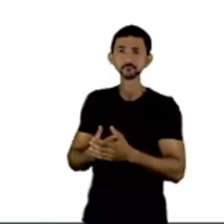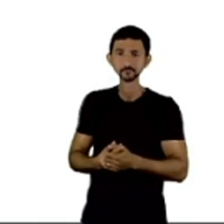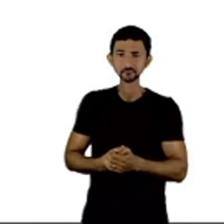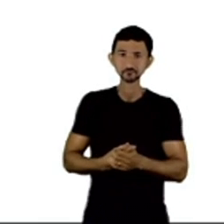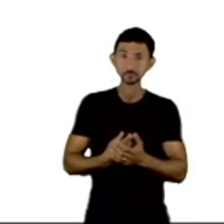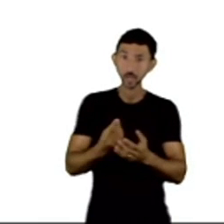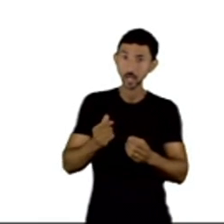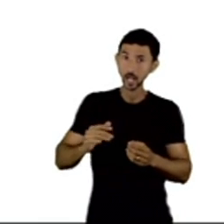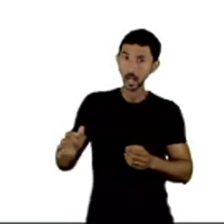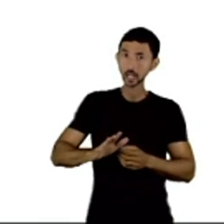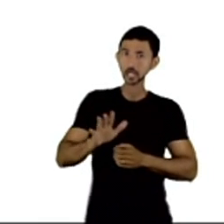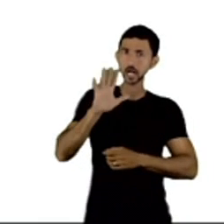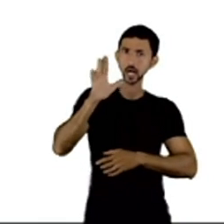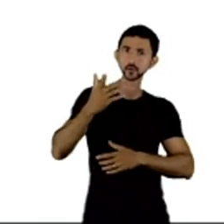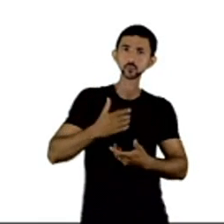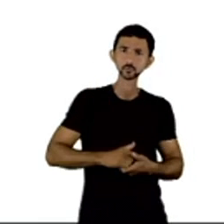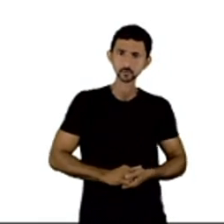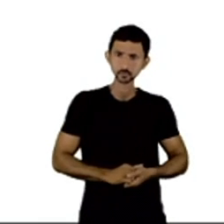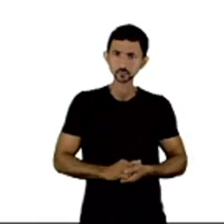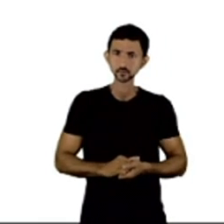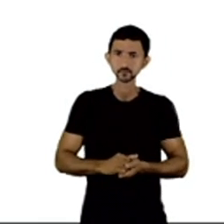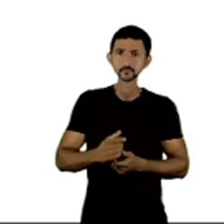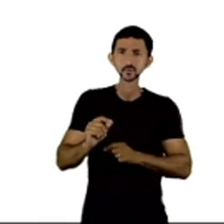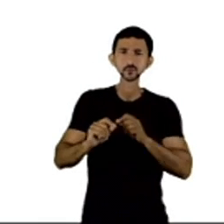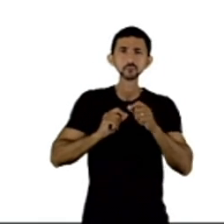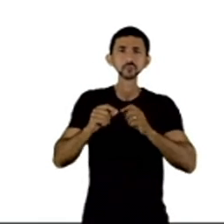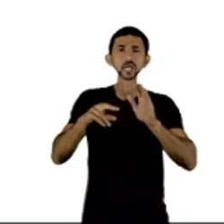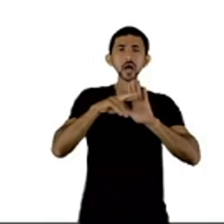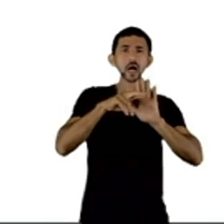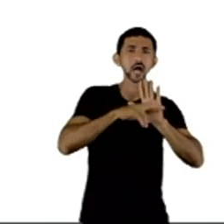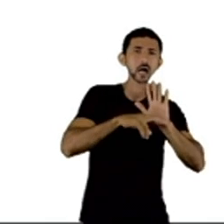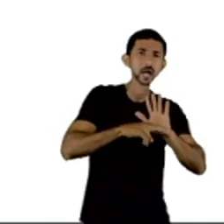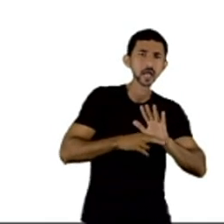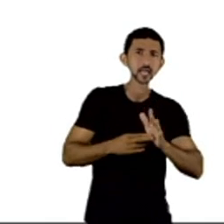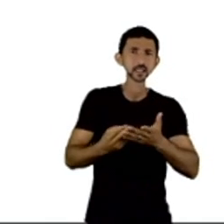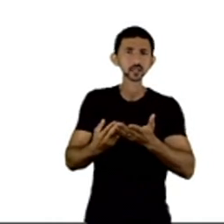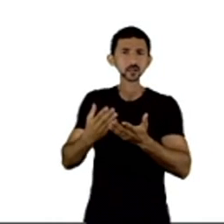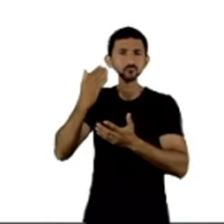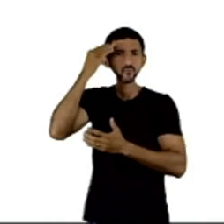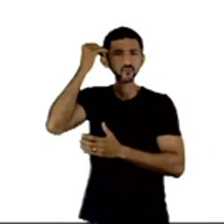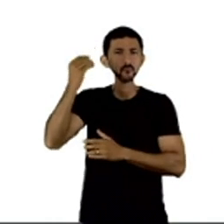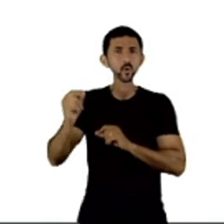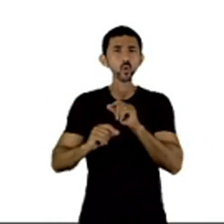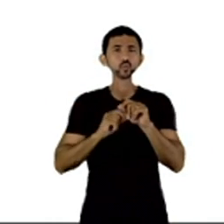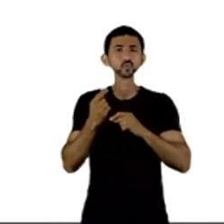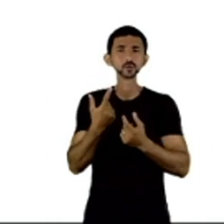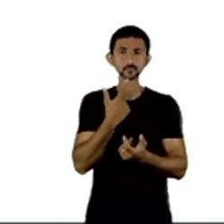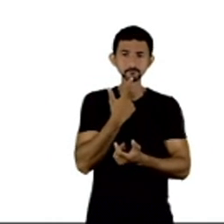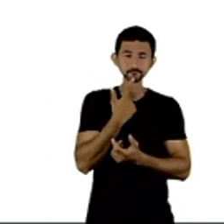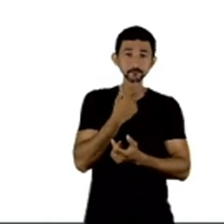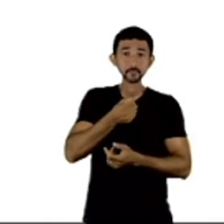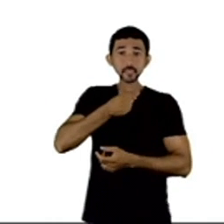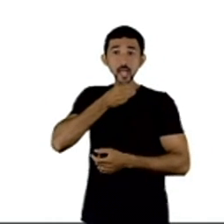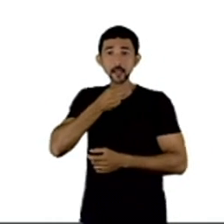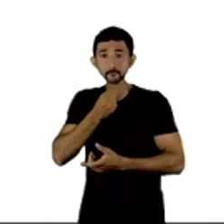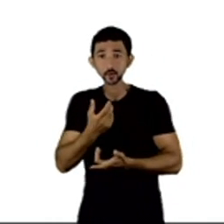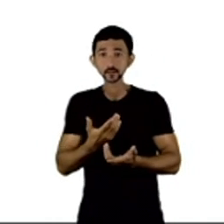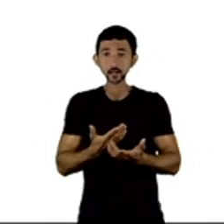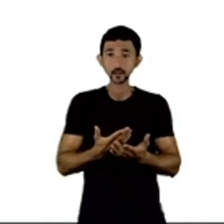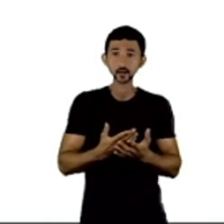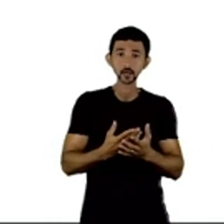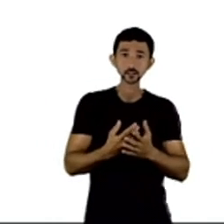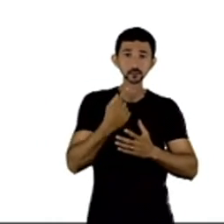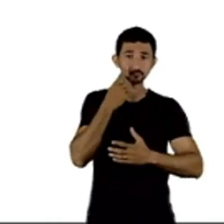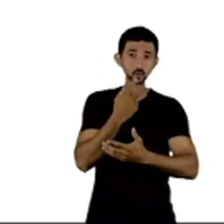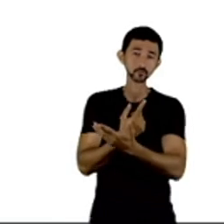valendo milhões de reais. Entenda as regras do mercado dos artistas. Esta reportagem, como todos podem ver